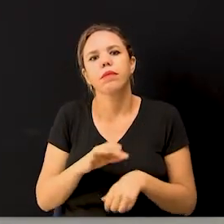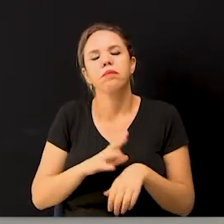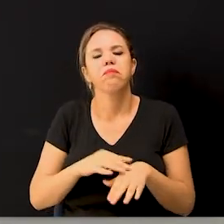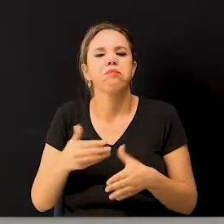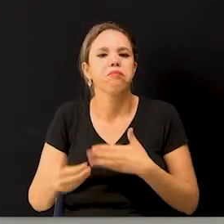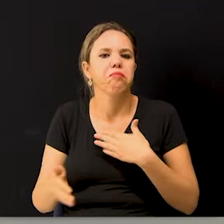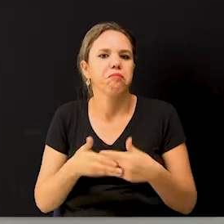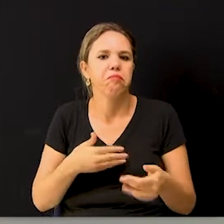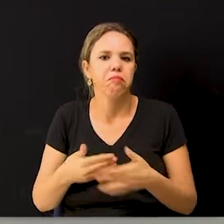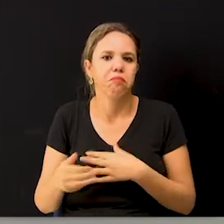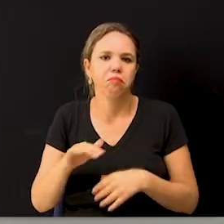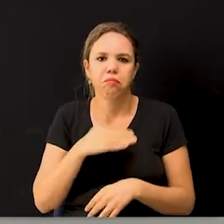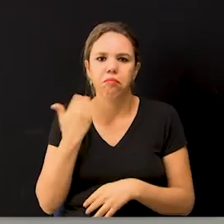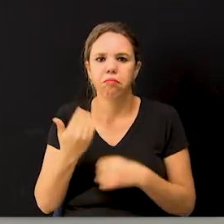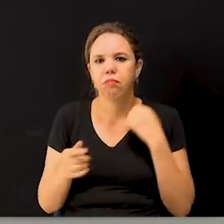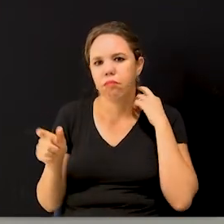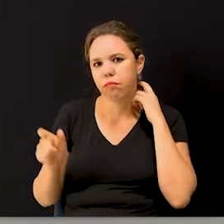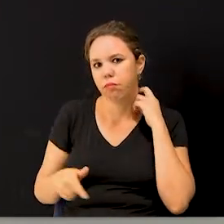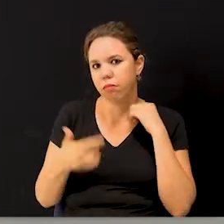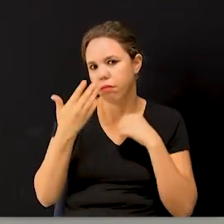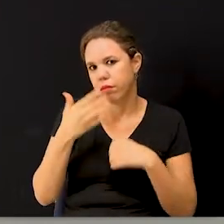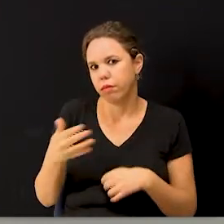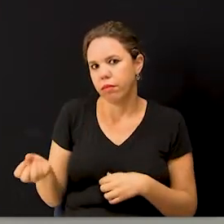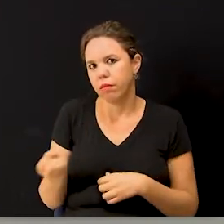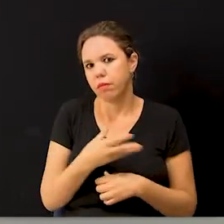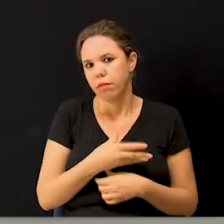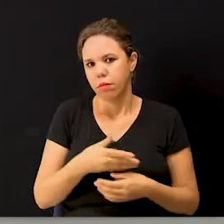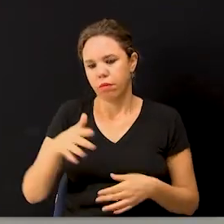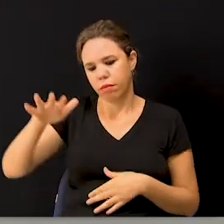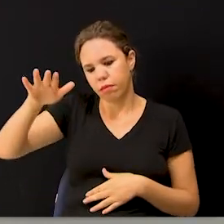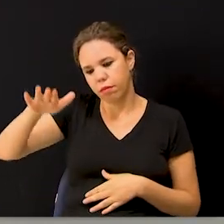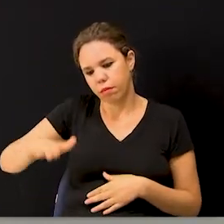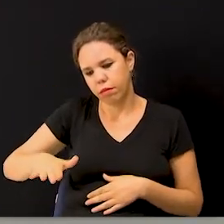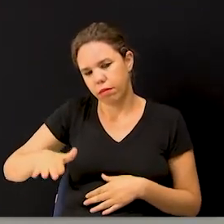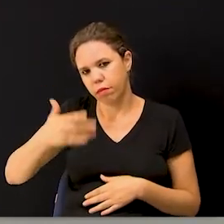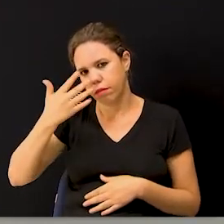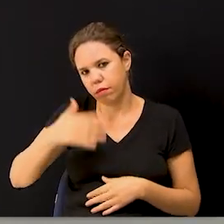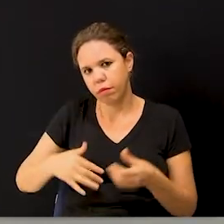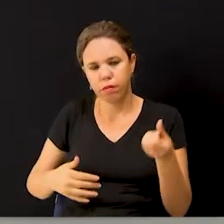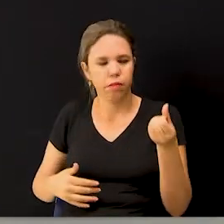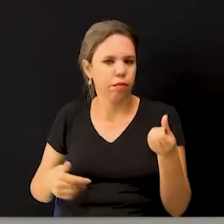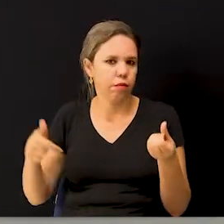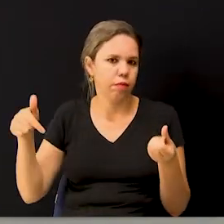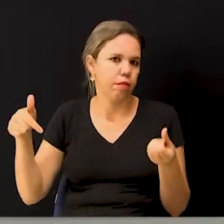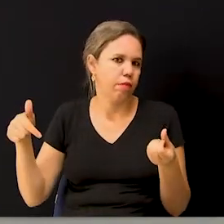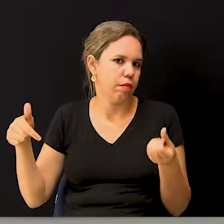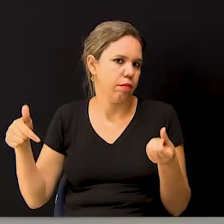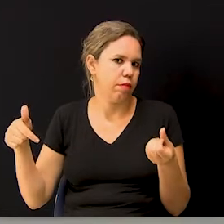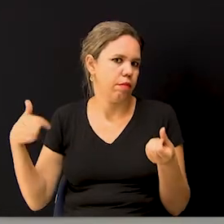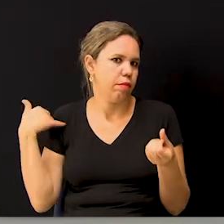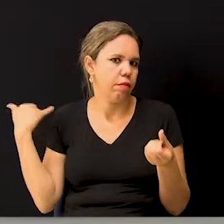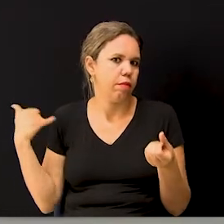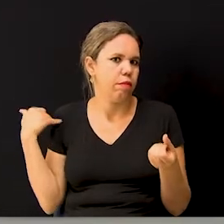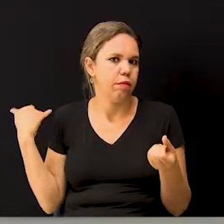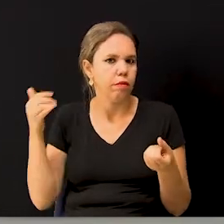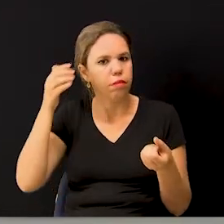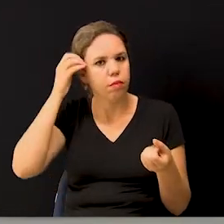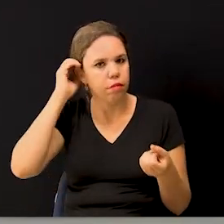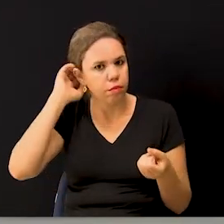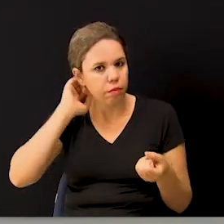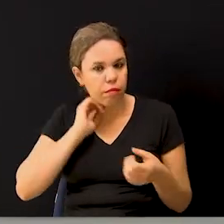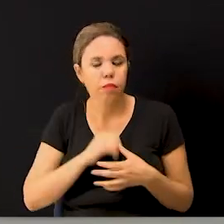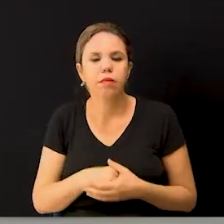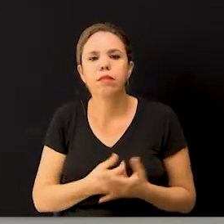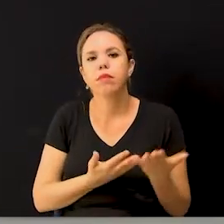sua patologia de base, vem a óbito. Crianças novas, crianças de 6, 7 anos,